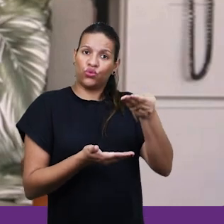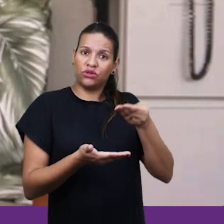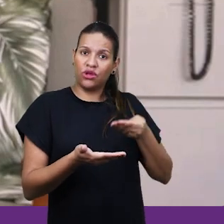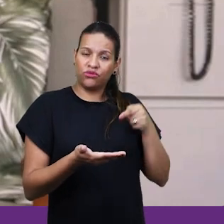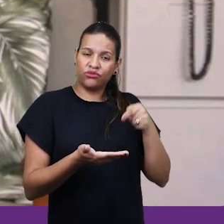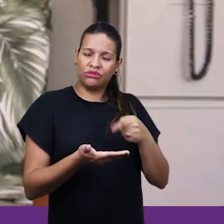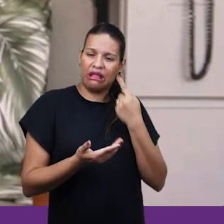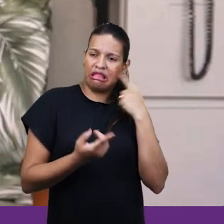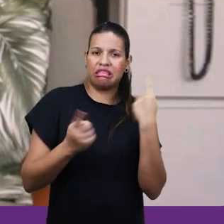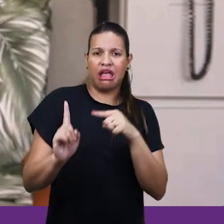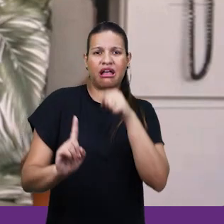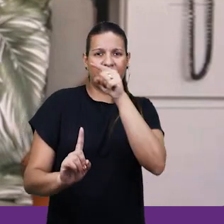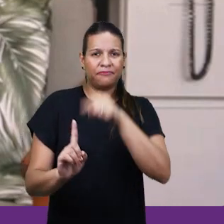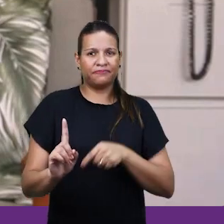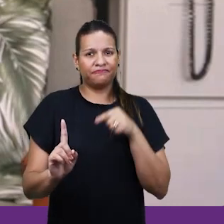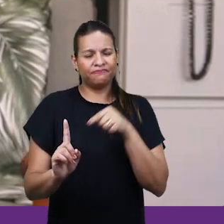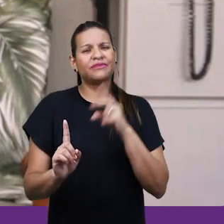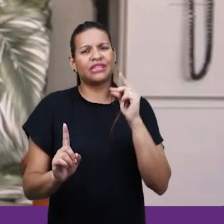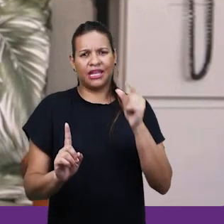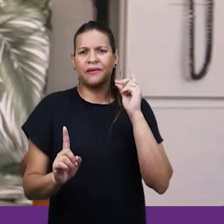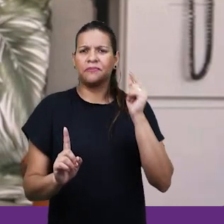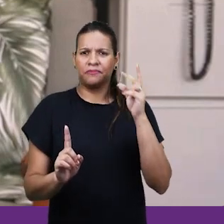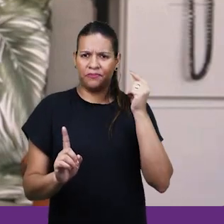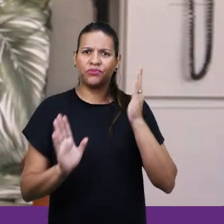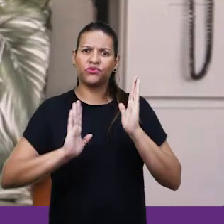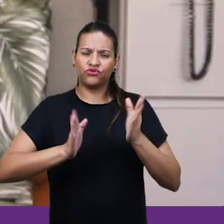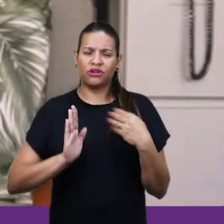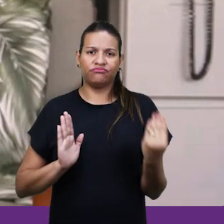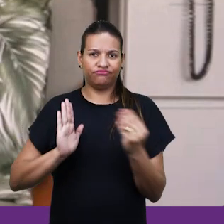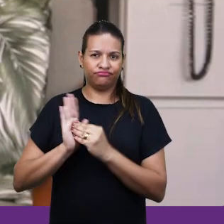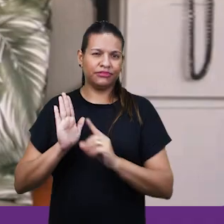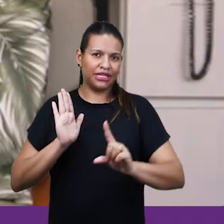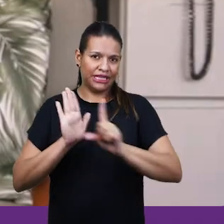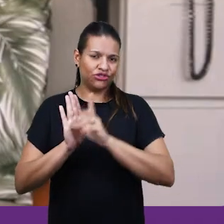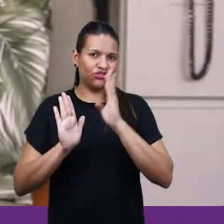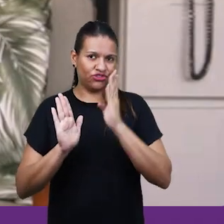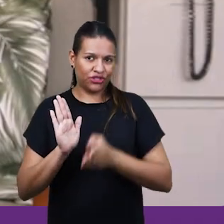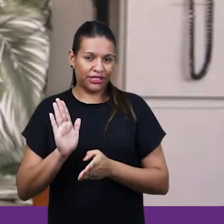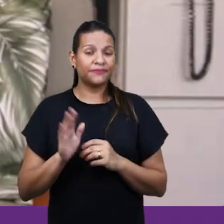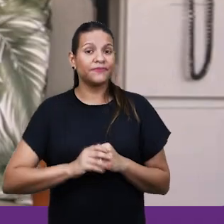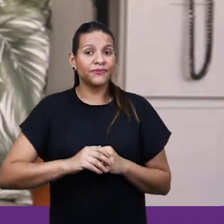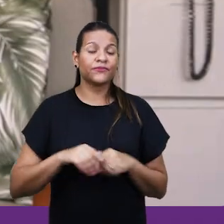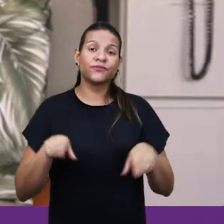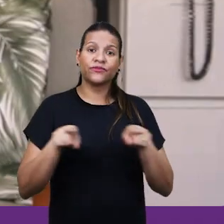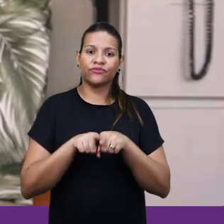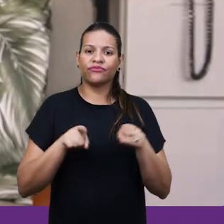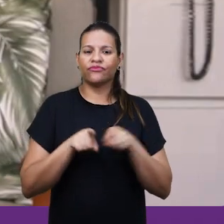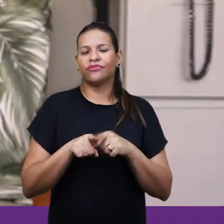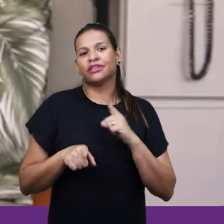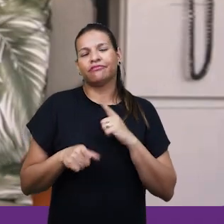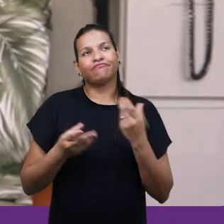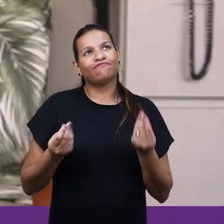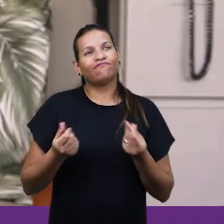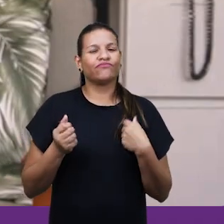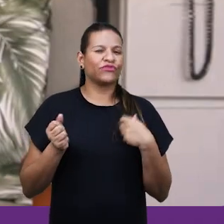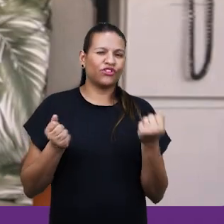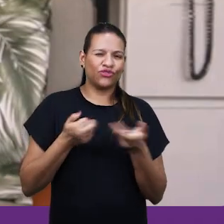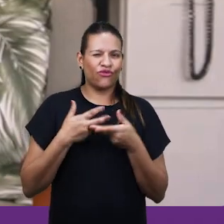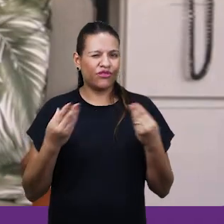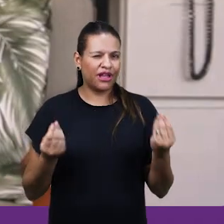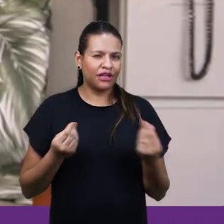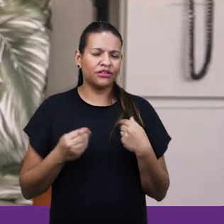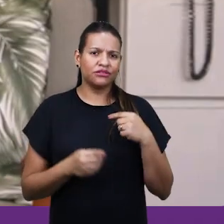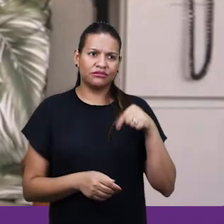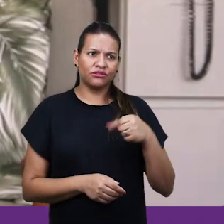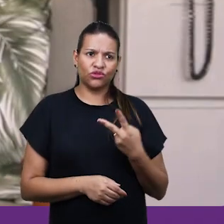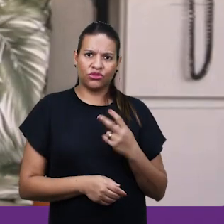pessoa. Então, isso já está há muito tempo já sedimentado na legislação. Uma novidade relativa, né, que é de 2021, né,